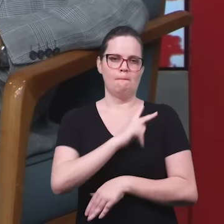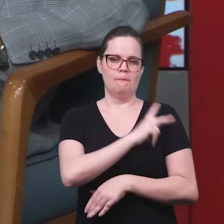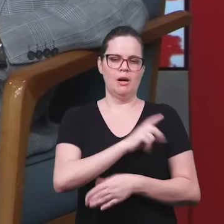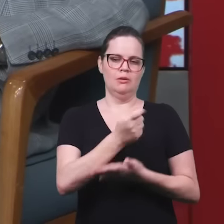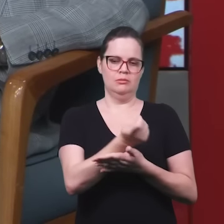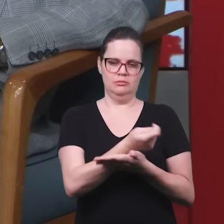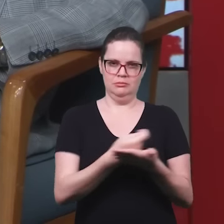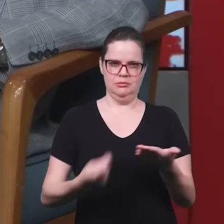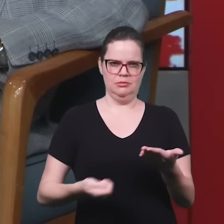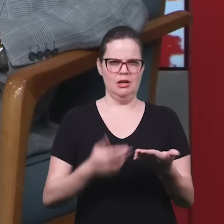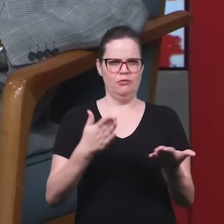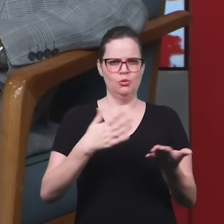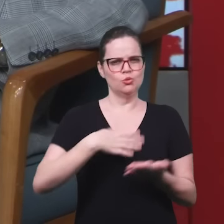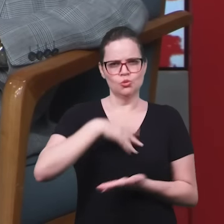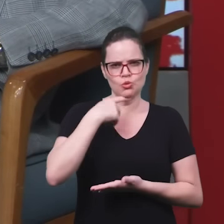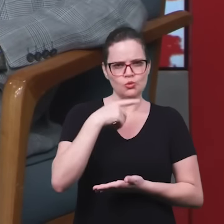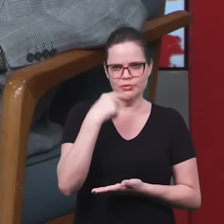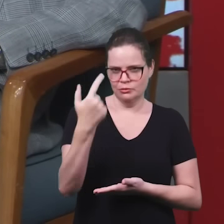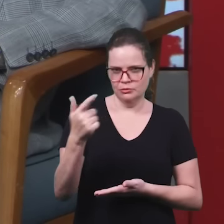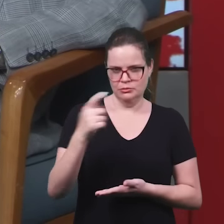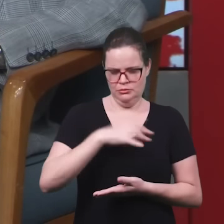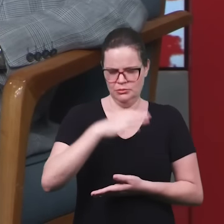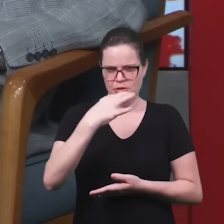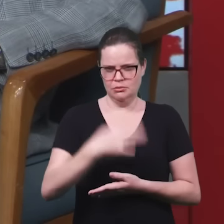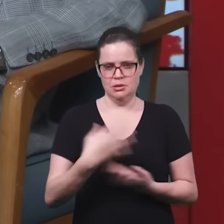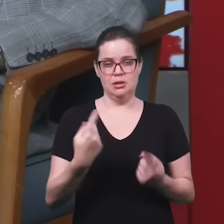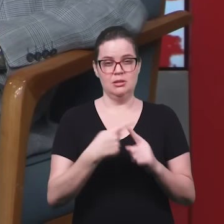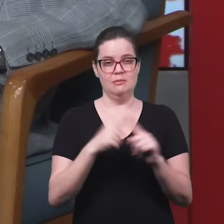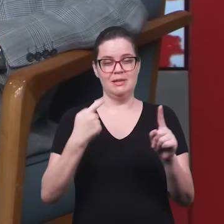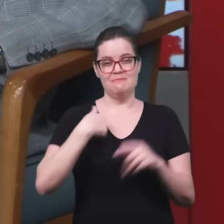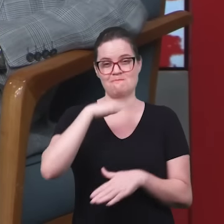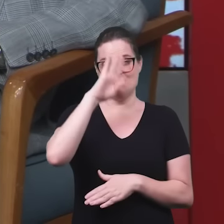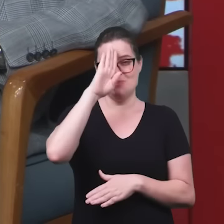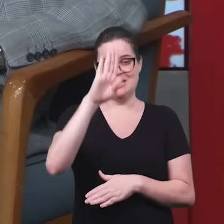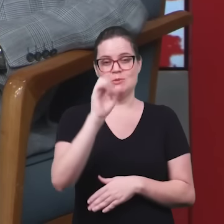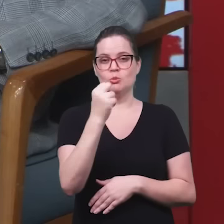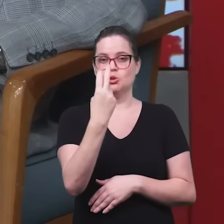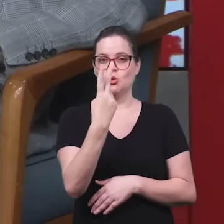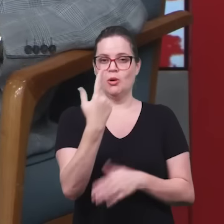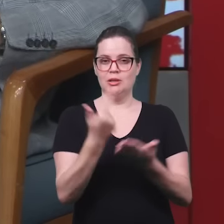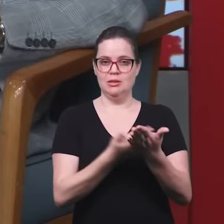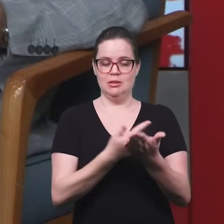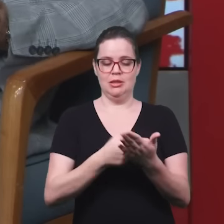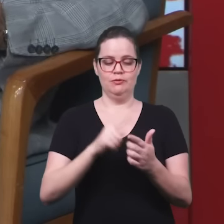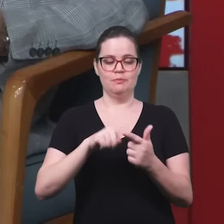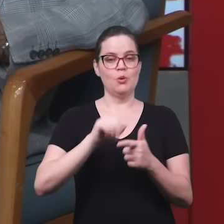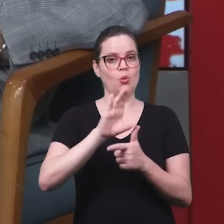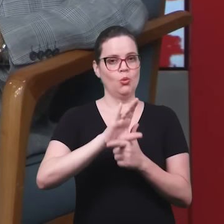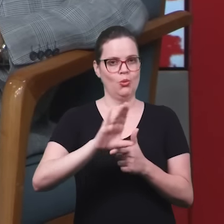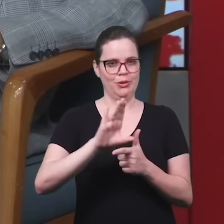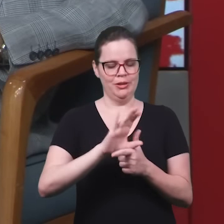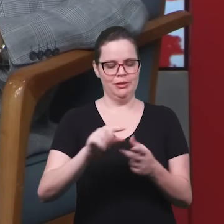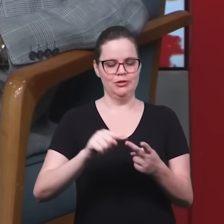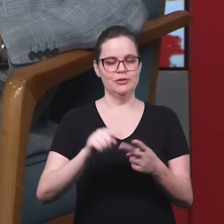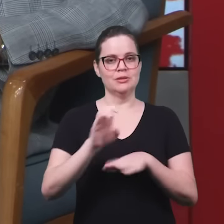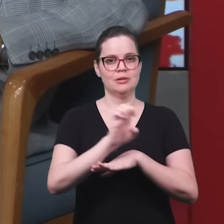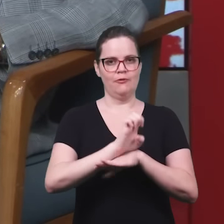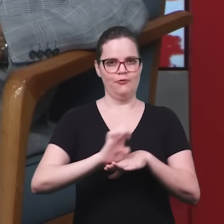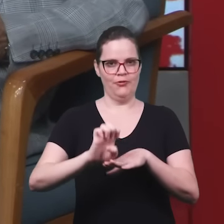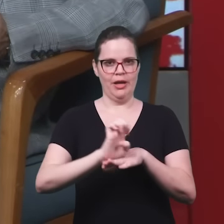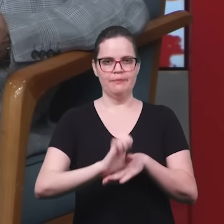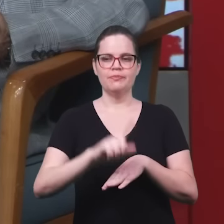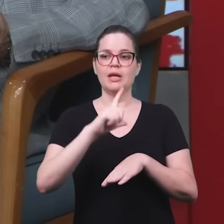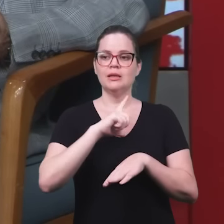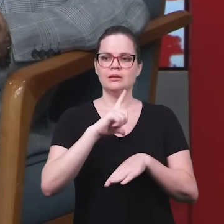muito mais ênfase na carta aos Coríntios e na carta aos Efésios. São abordagens